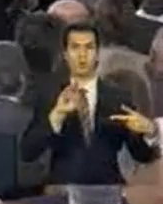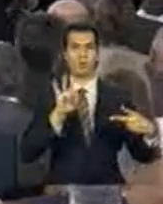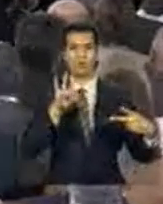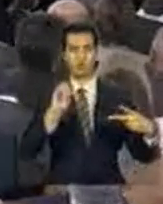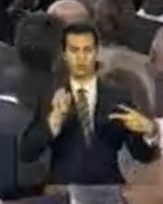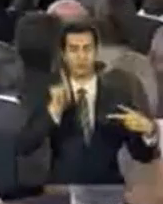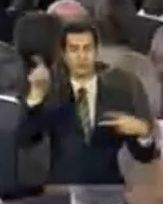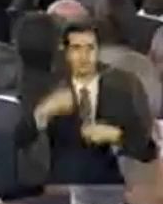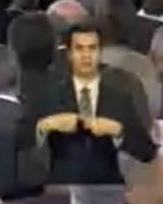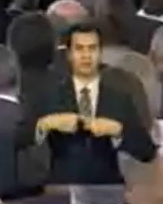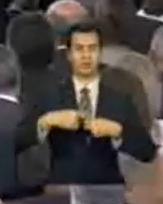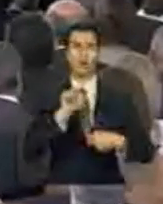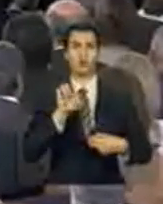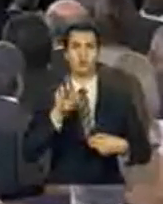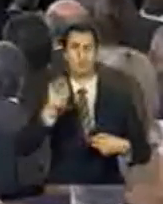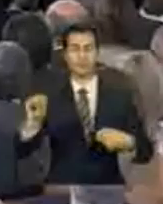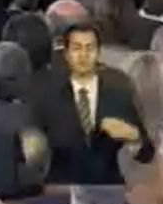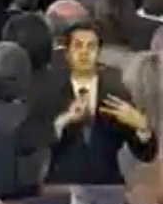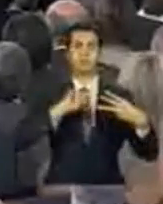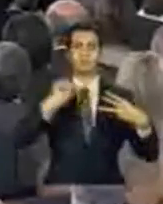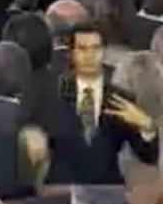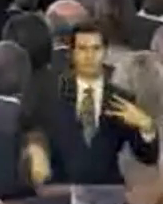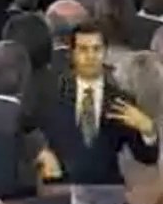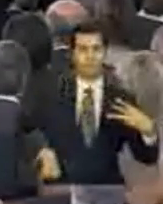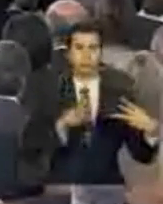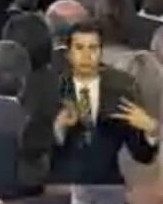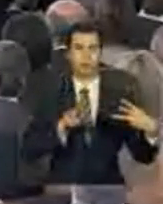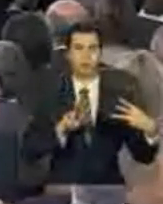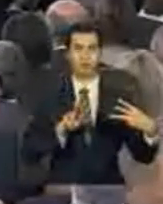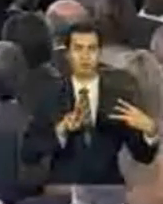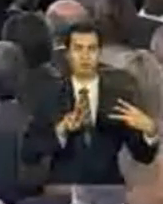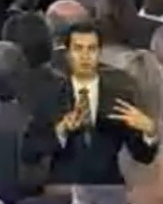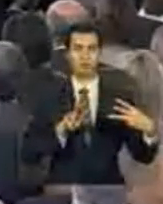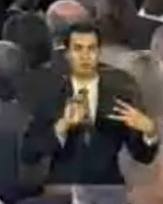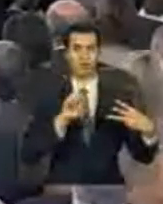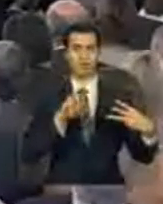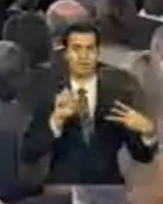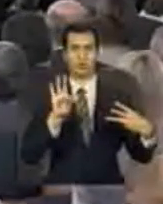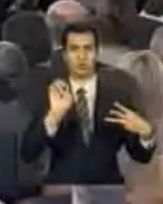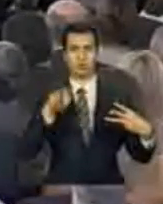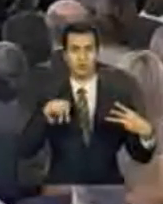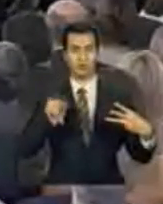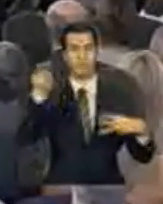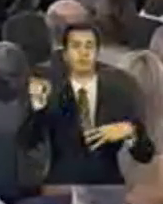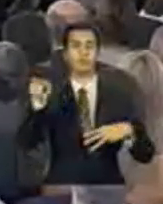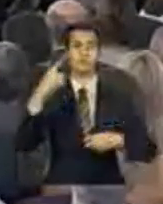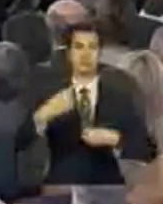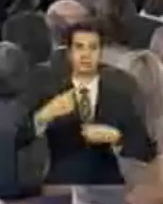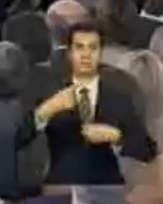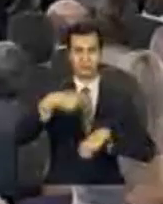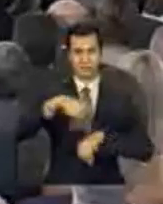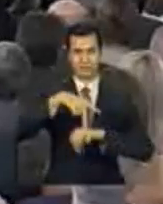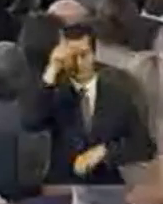Roberto Jaguaribe, em Londres, o embaixador na Alemanha, Everton Vargas,